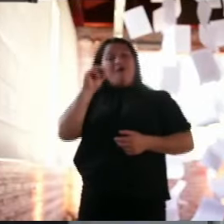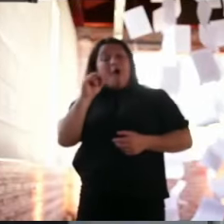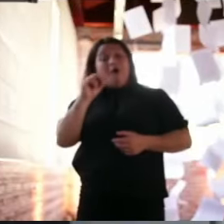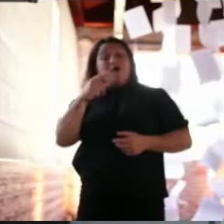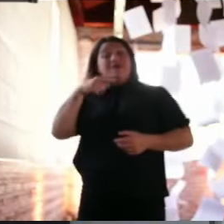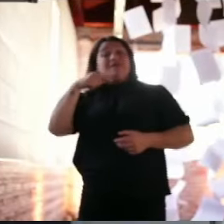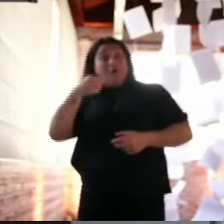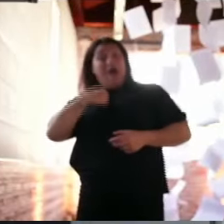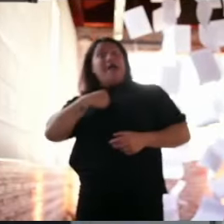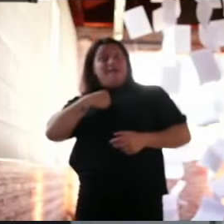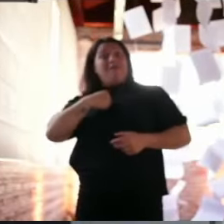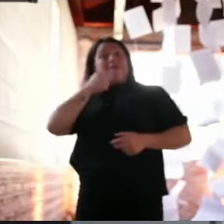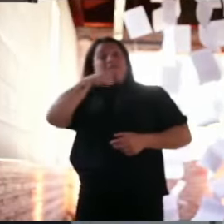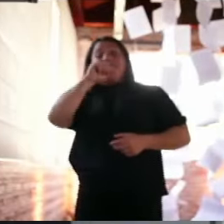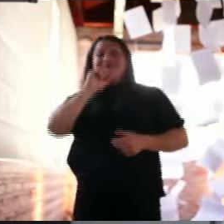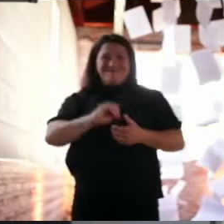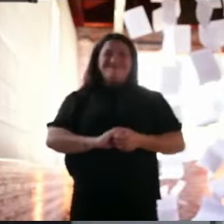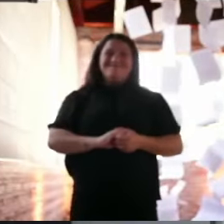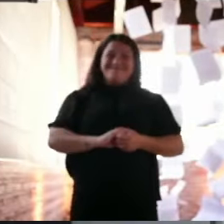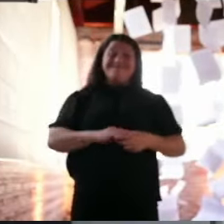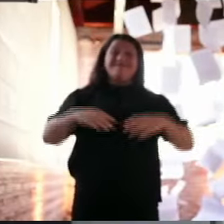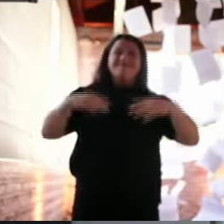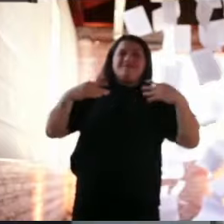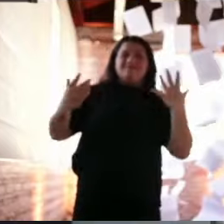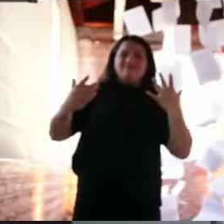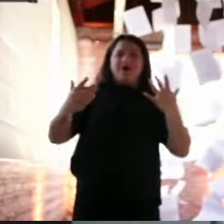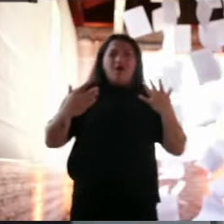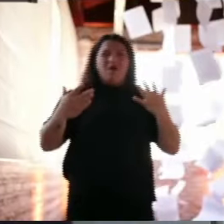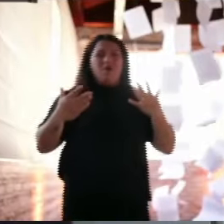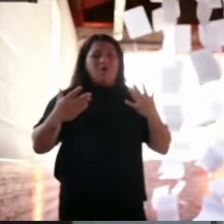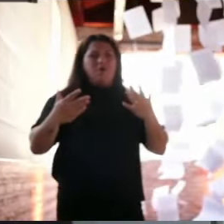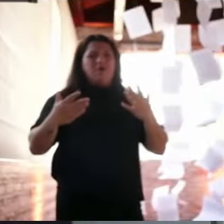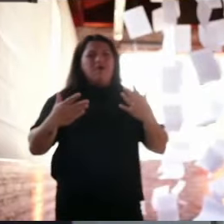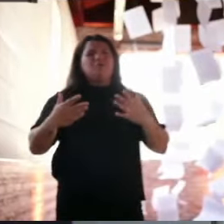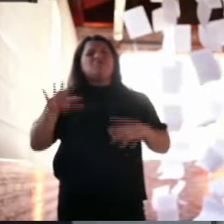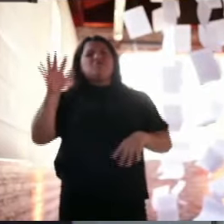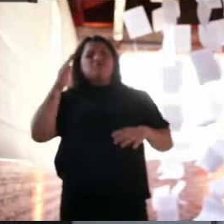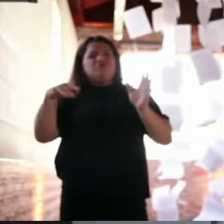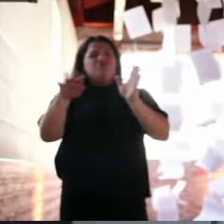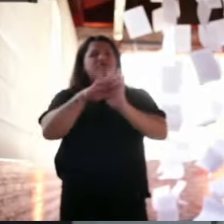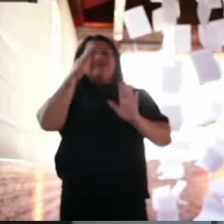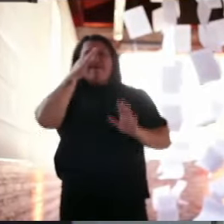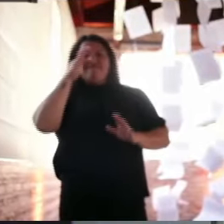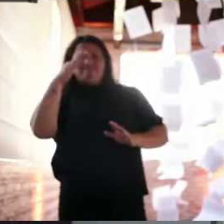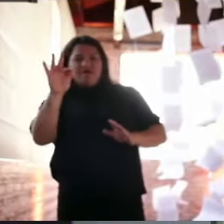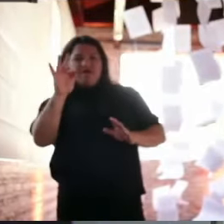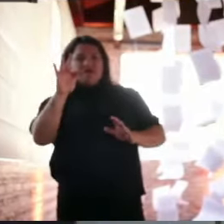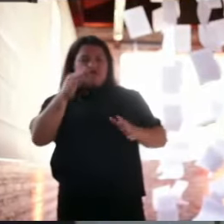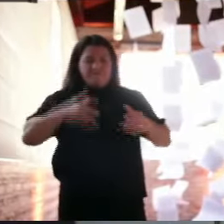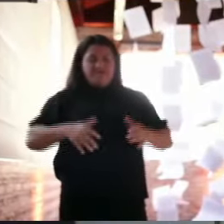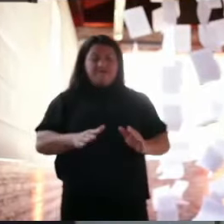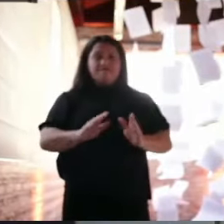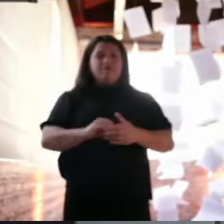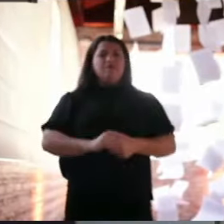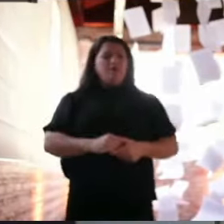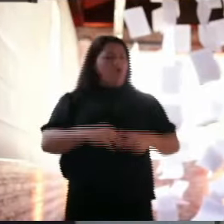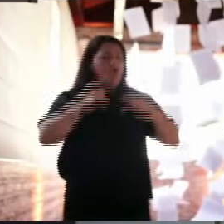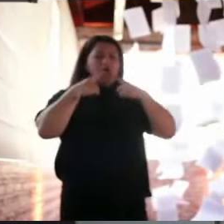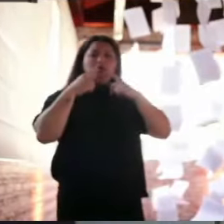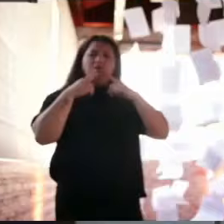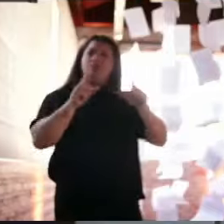a mulher entra em quarentena e ela se queixam quando ela chegam na França para ter filhos lá ela se